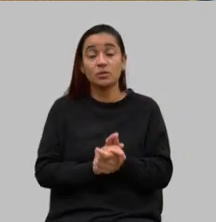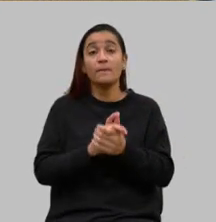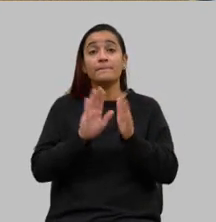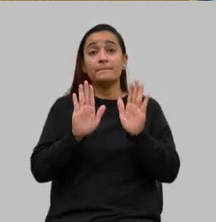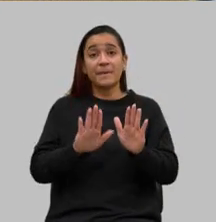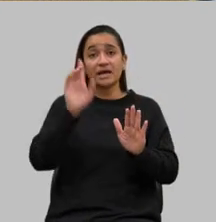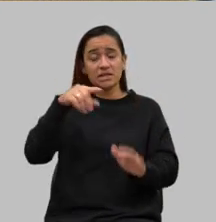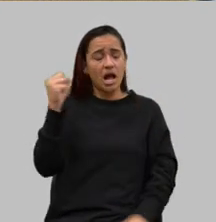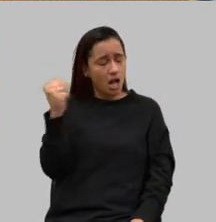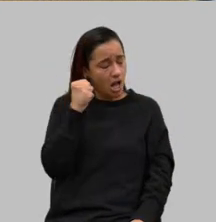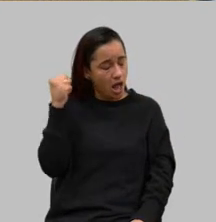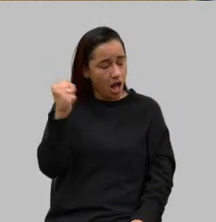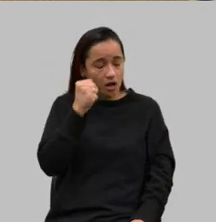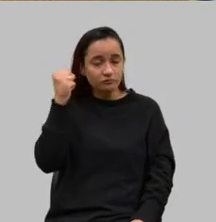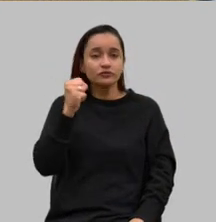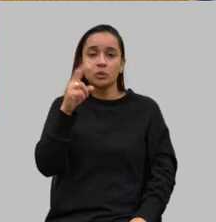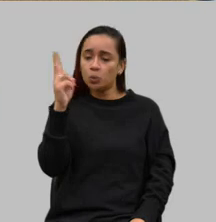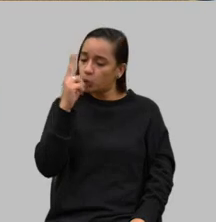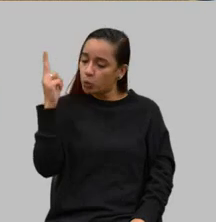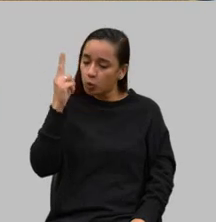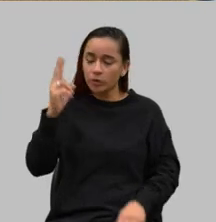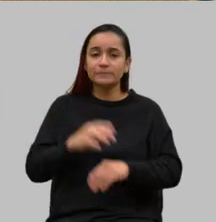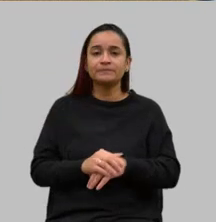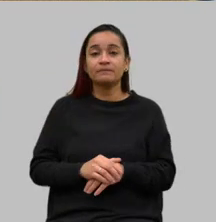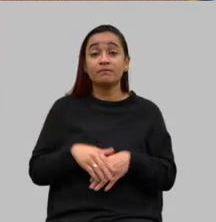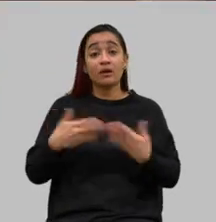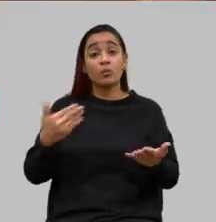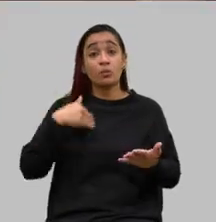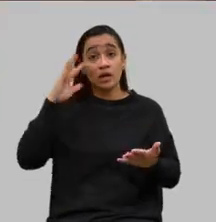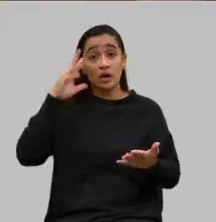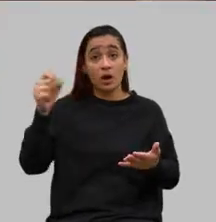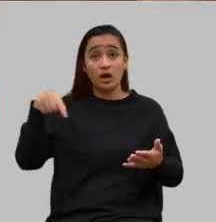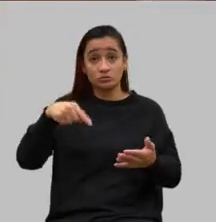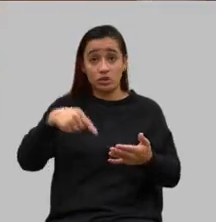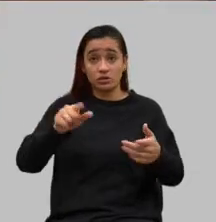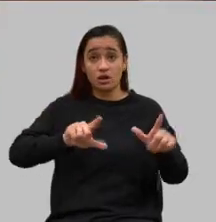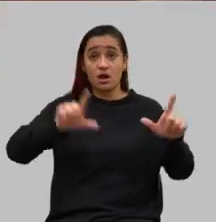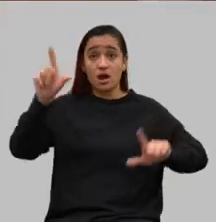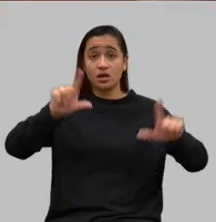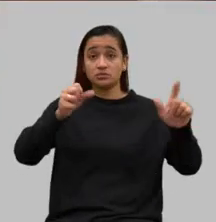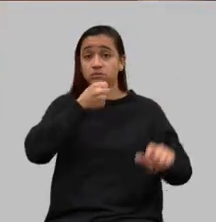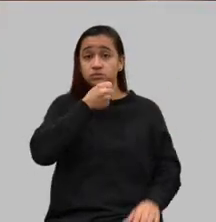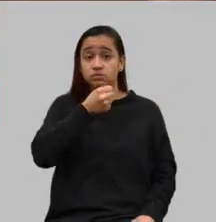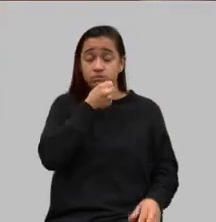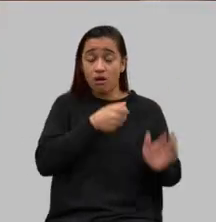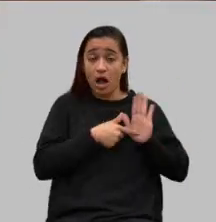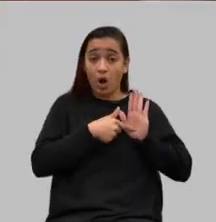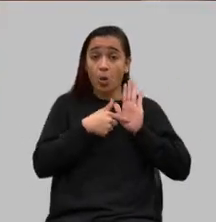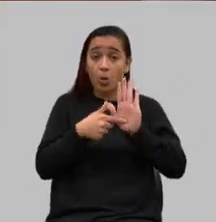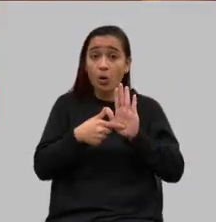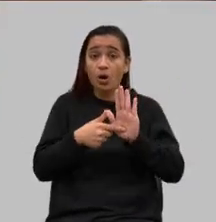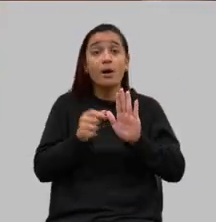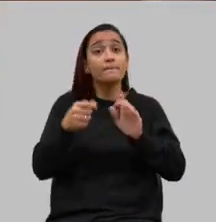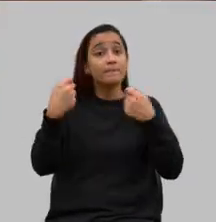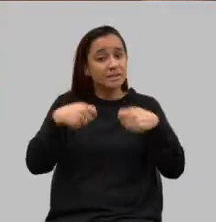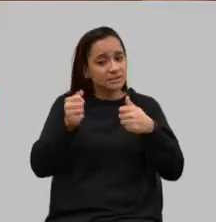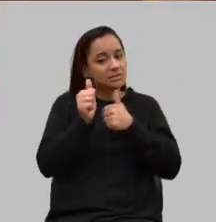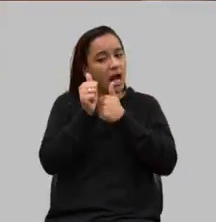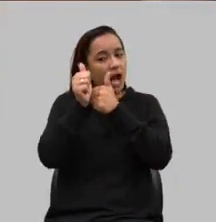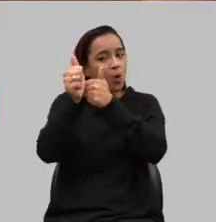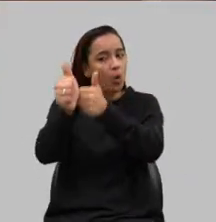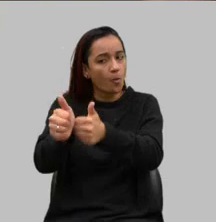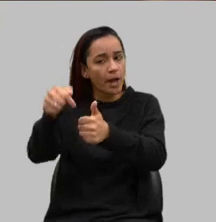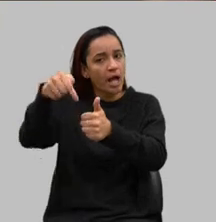é grave né e acho que a imprensa que tá nos acompanhando essa Assembleia fiscaliza deveria acompanhar mais esse